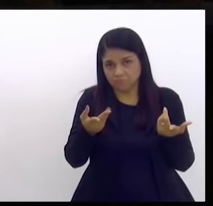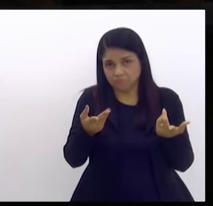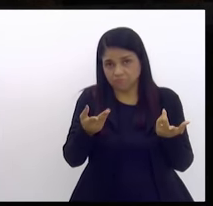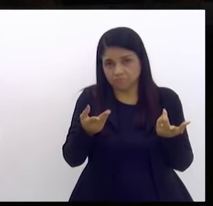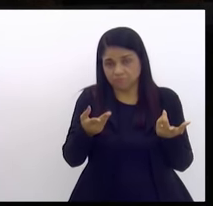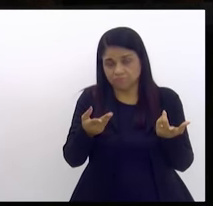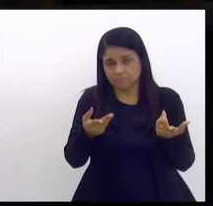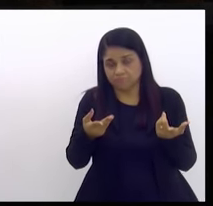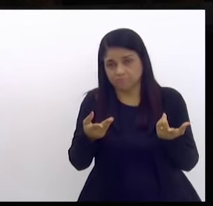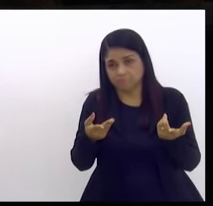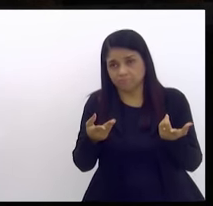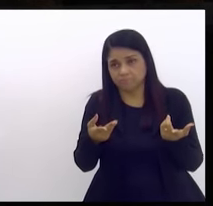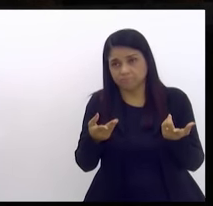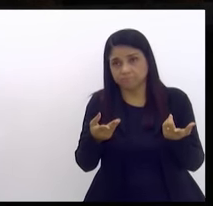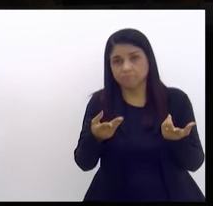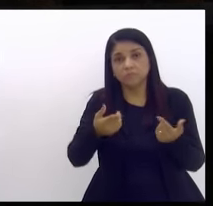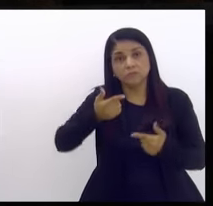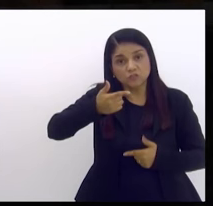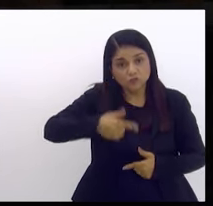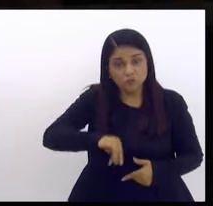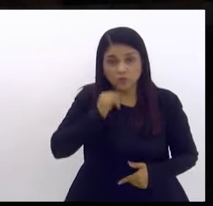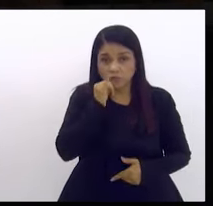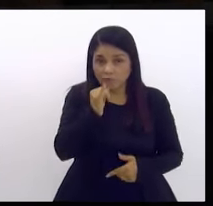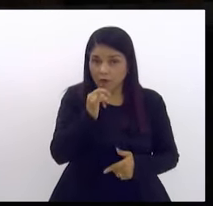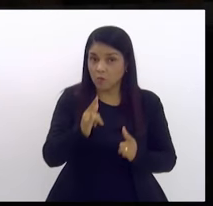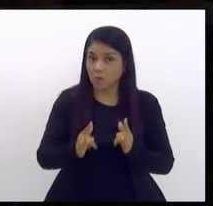Eu volto a dizer,